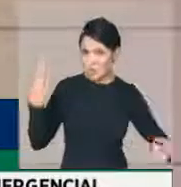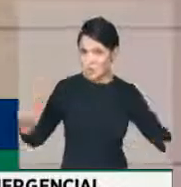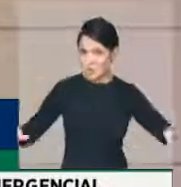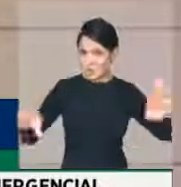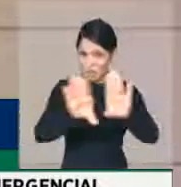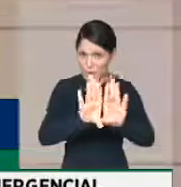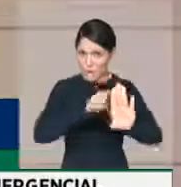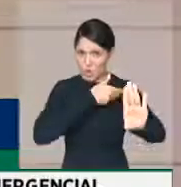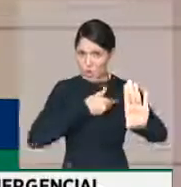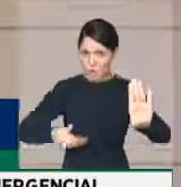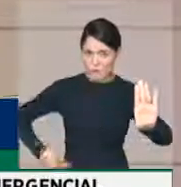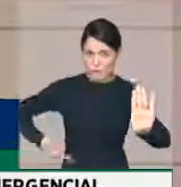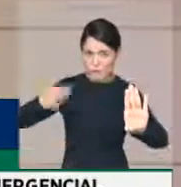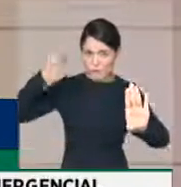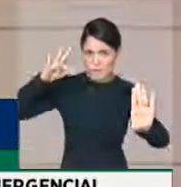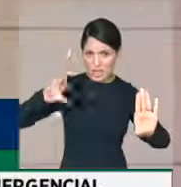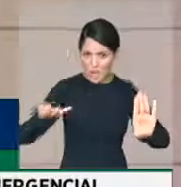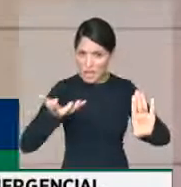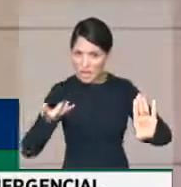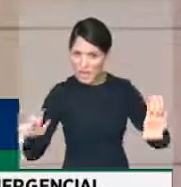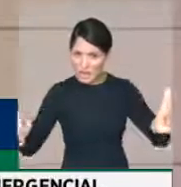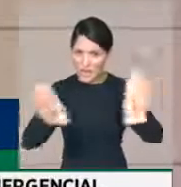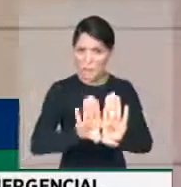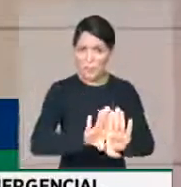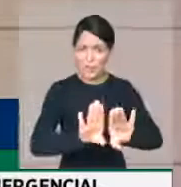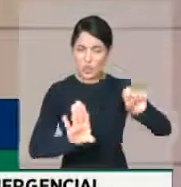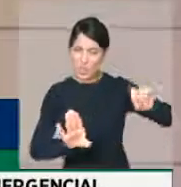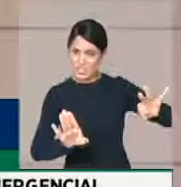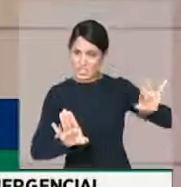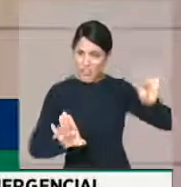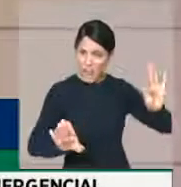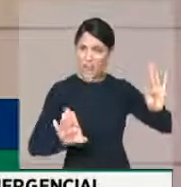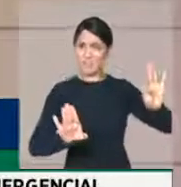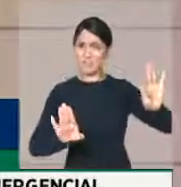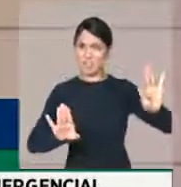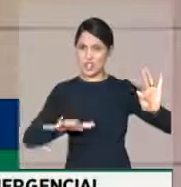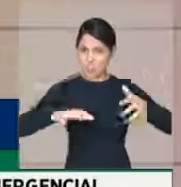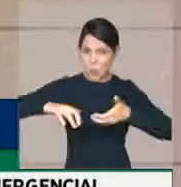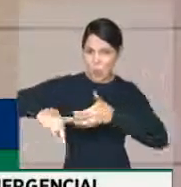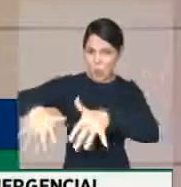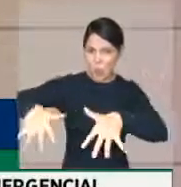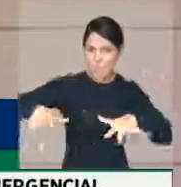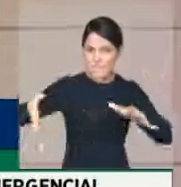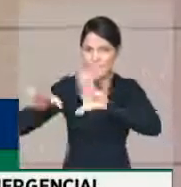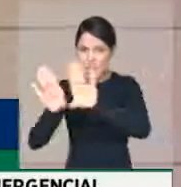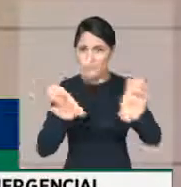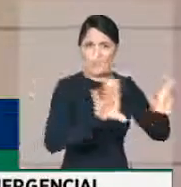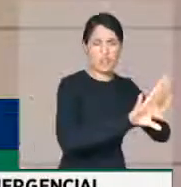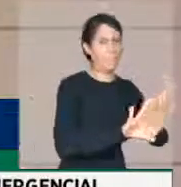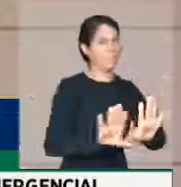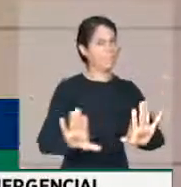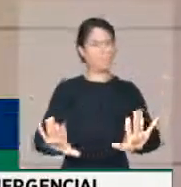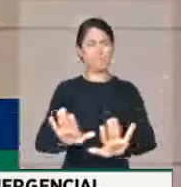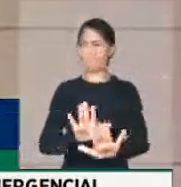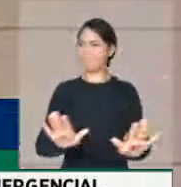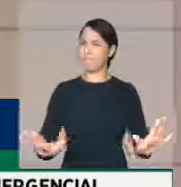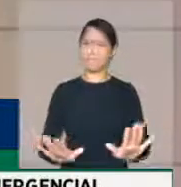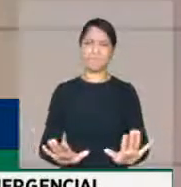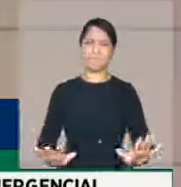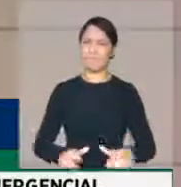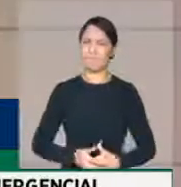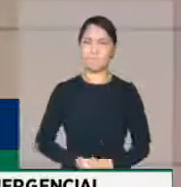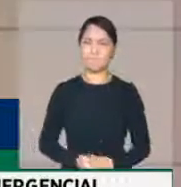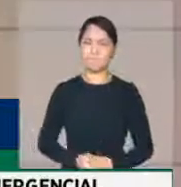do governo, o fechamento do Congresso, o fechamento do Supremo Tribunal Federal pelo Poder Executivo.